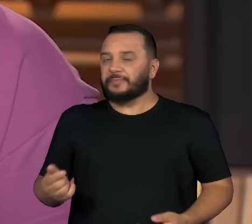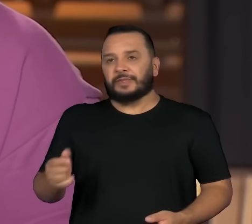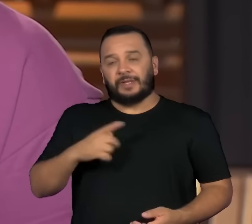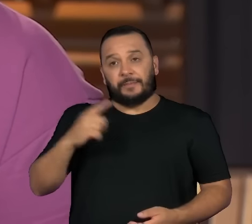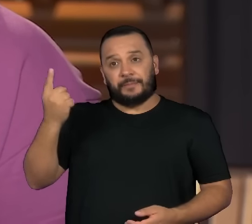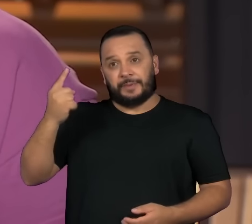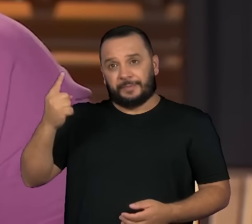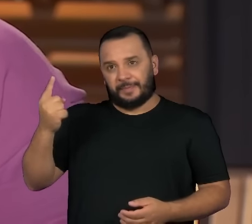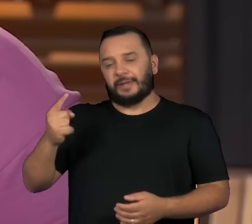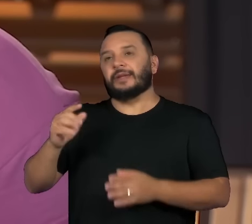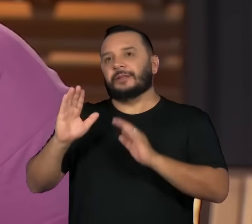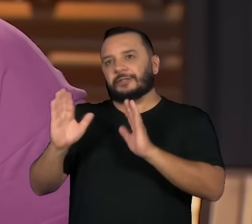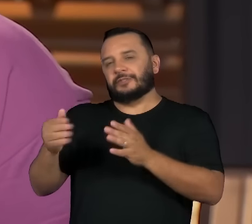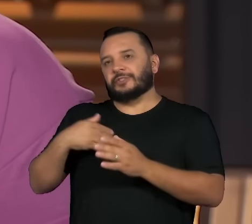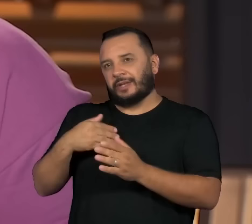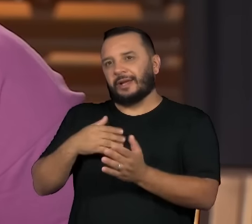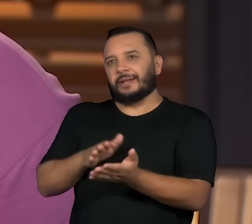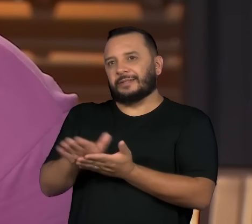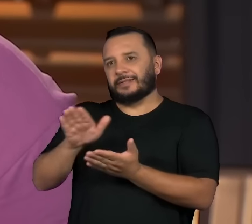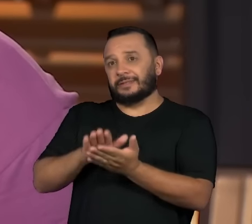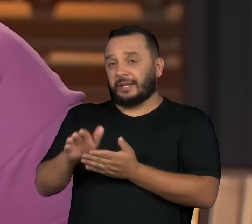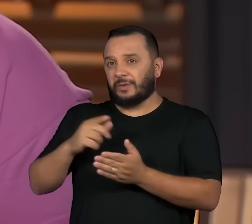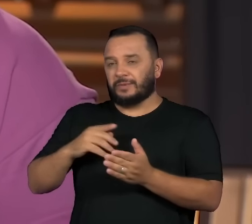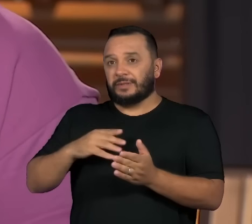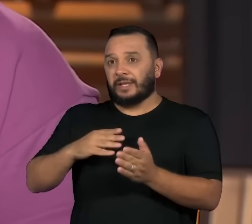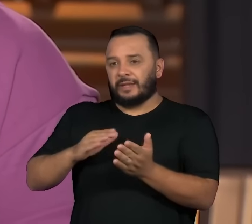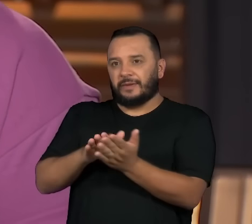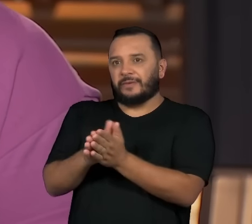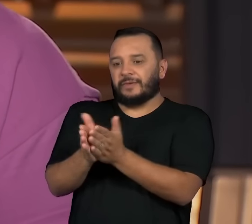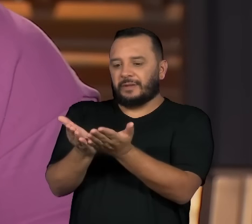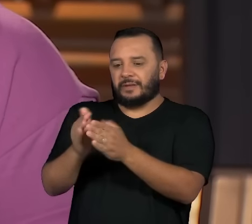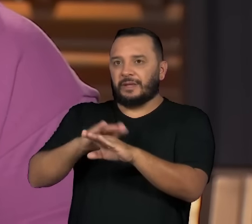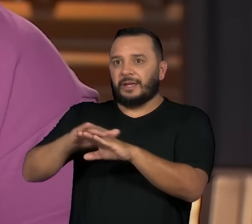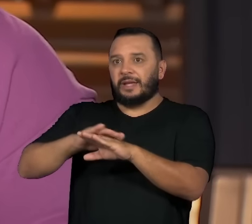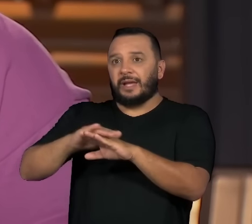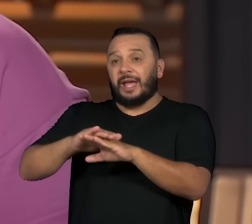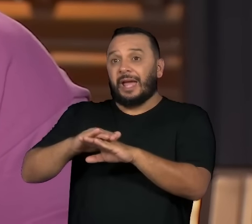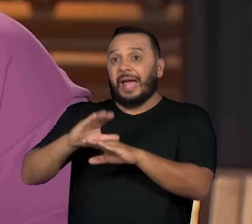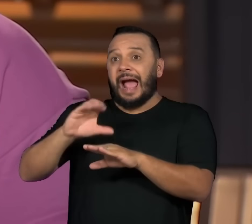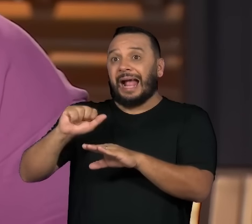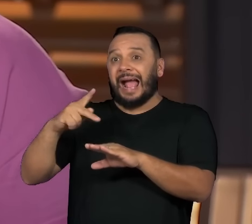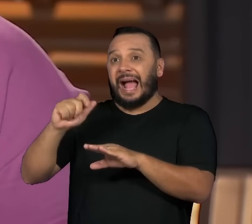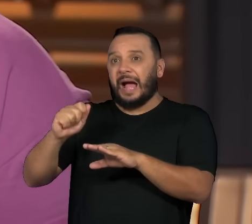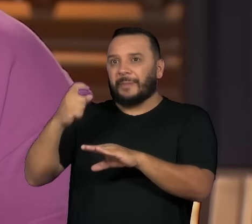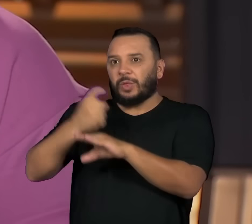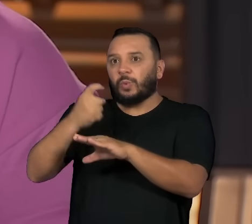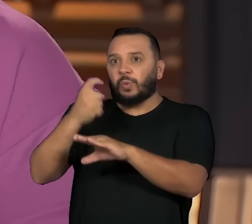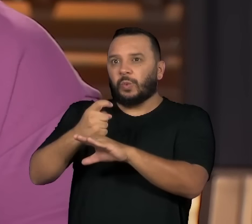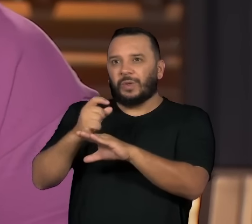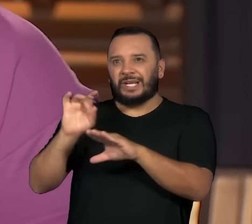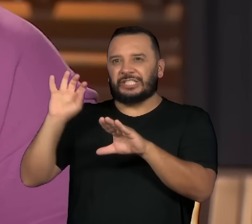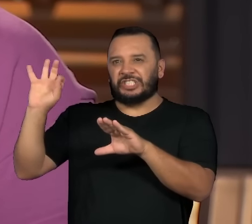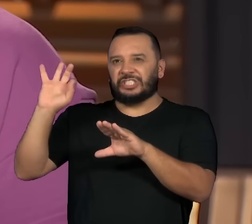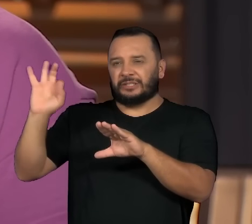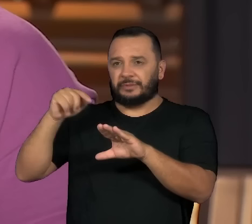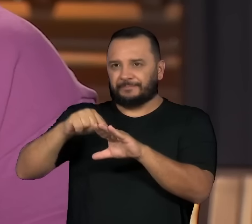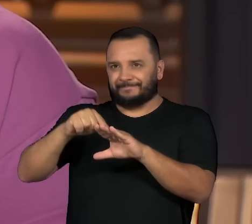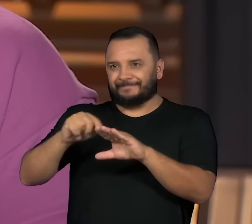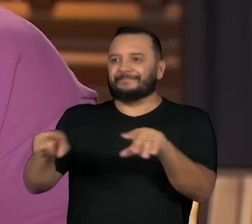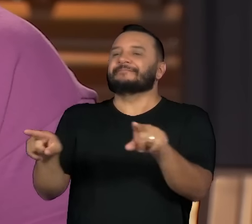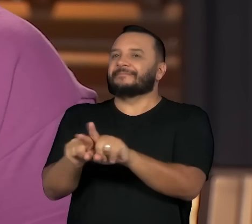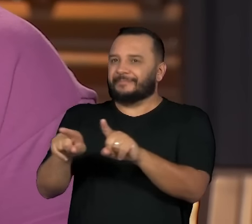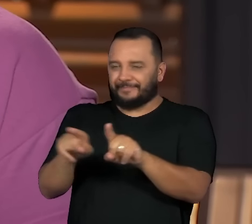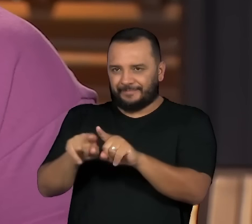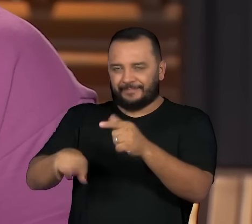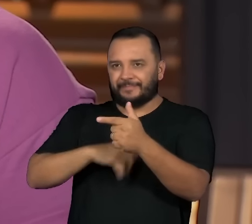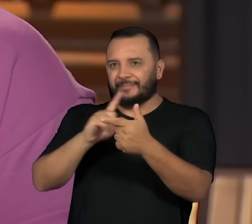do livro saiu em capa dura porque a galera conseguiu. Teve gente que saiu fazendo campanha. A gente conseguiu fazer